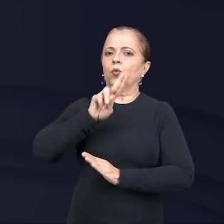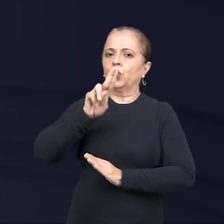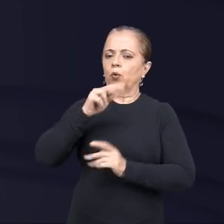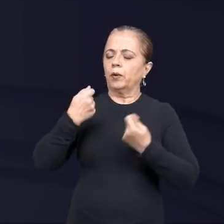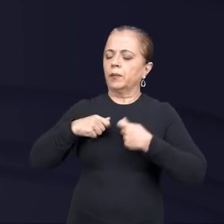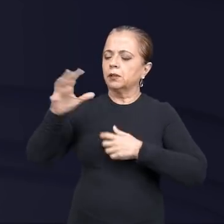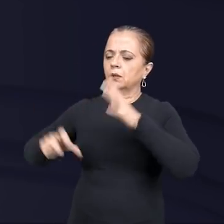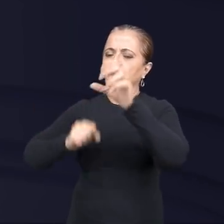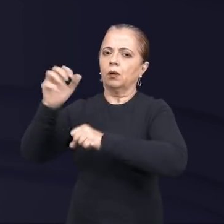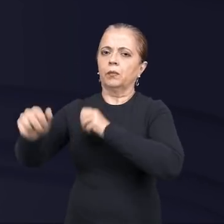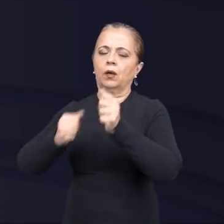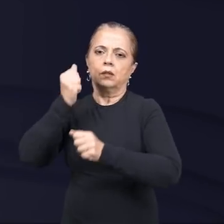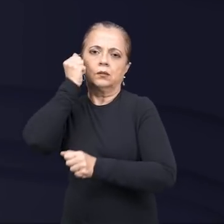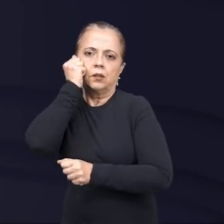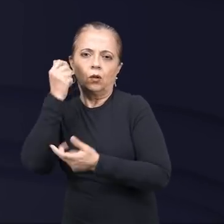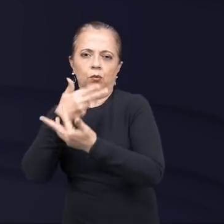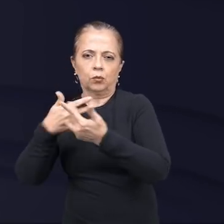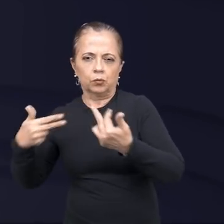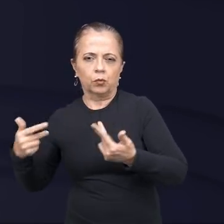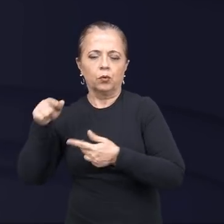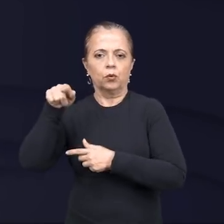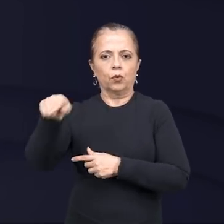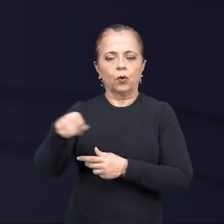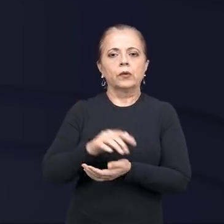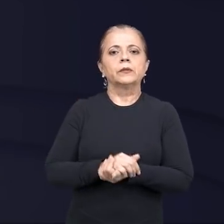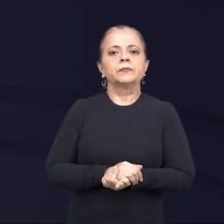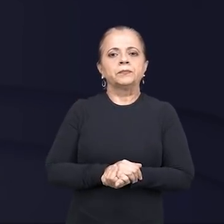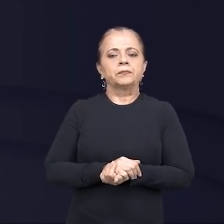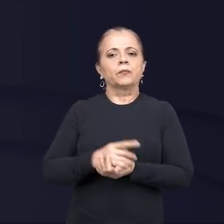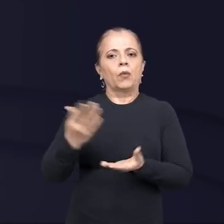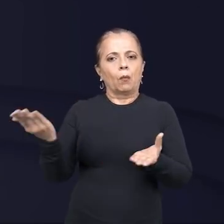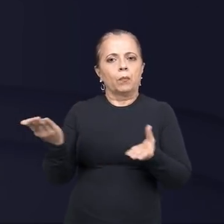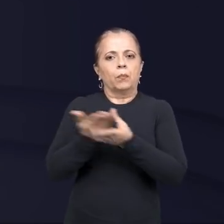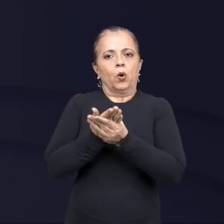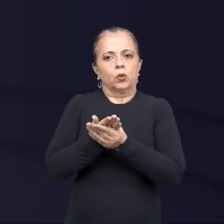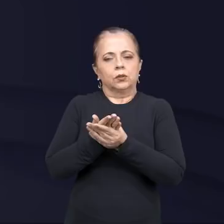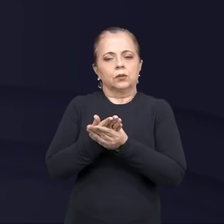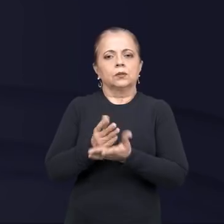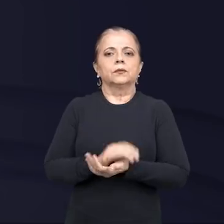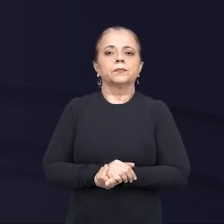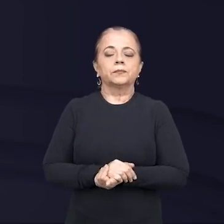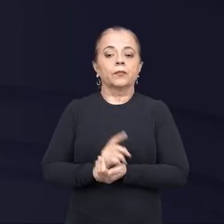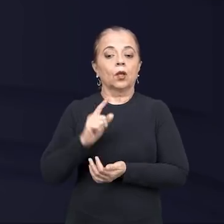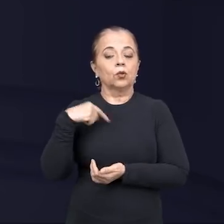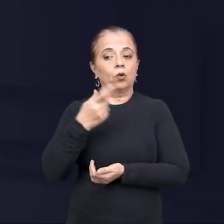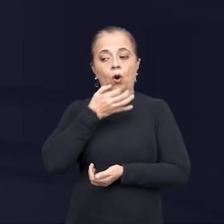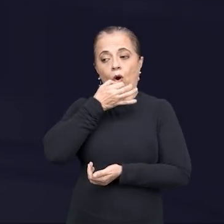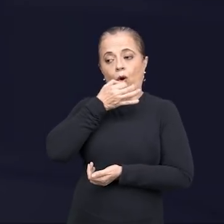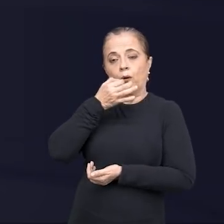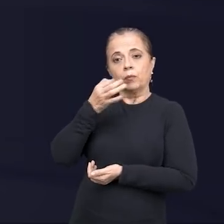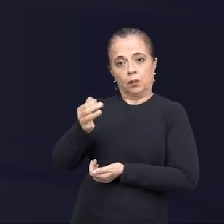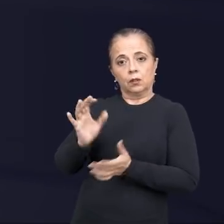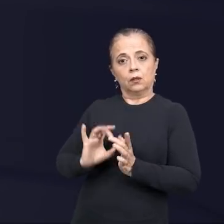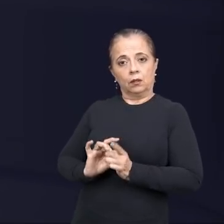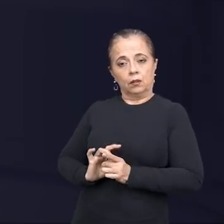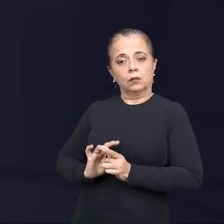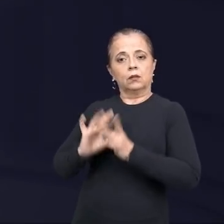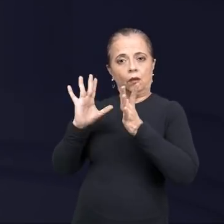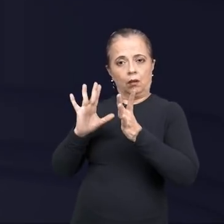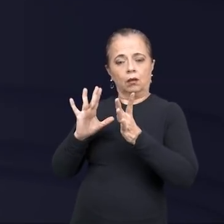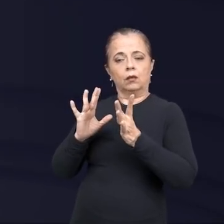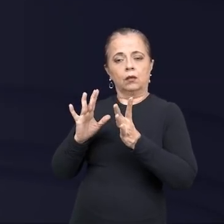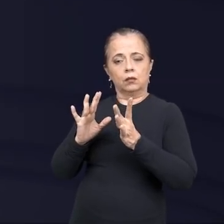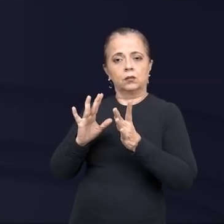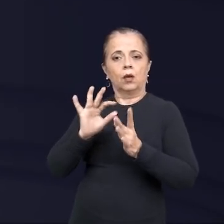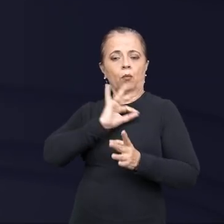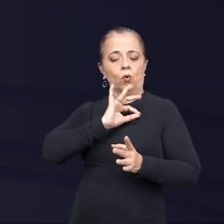e necessárias ao processo, né, que se formava, e a gente opina favoravelmente